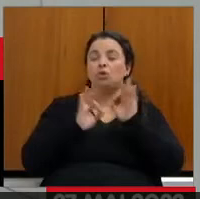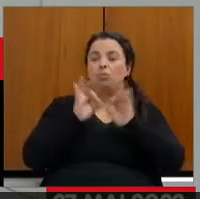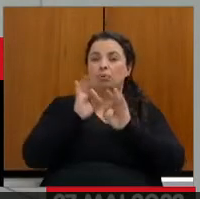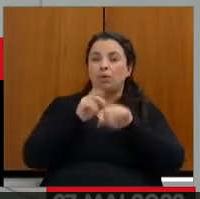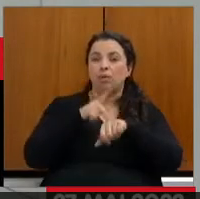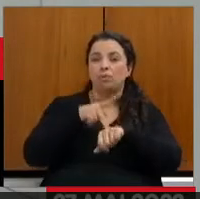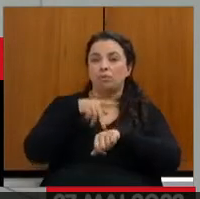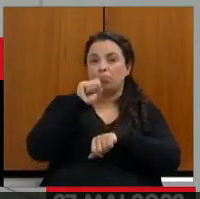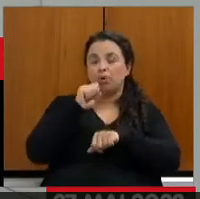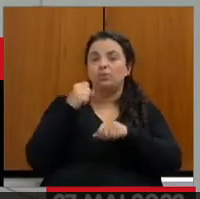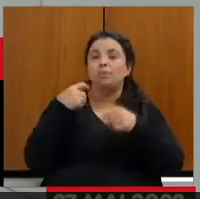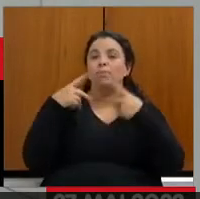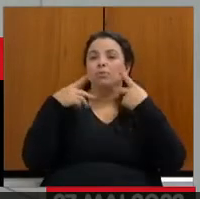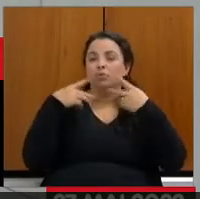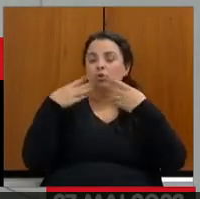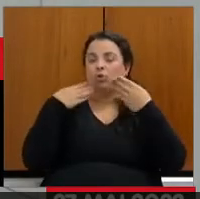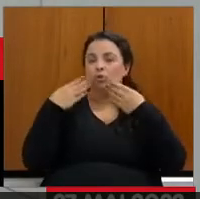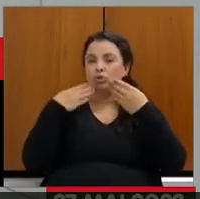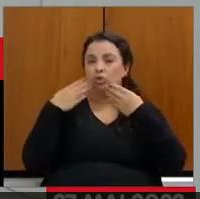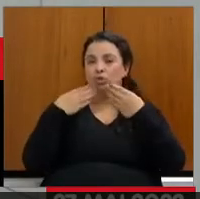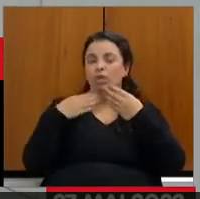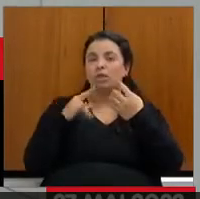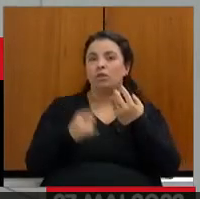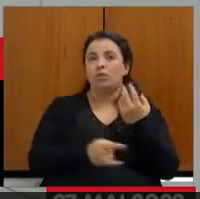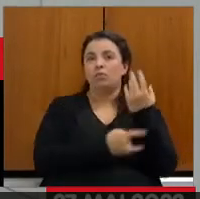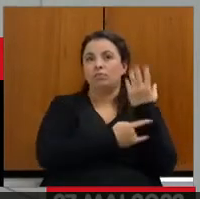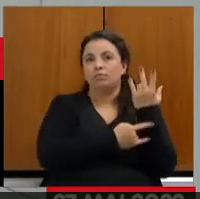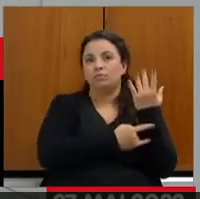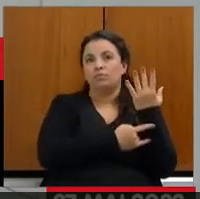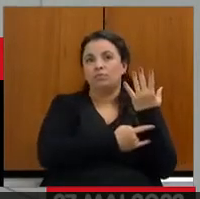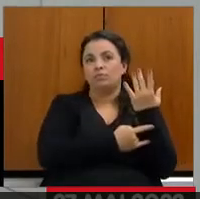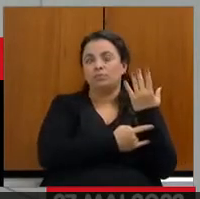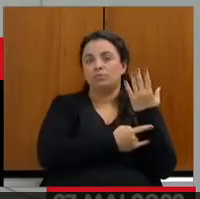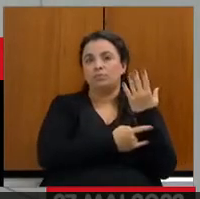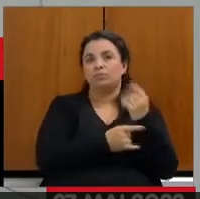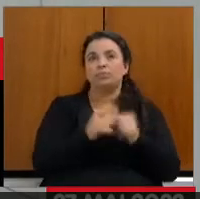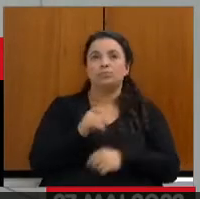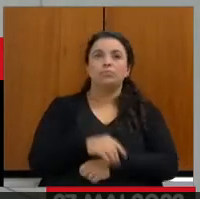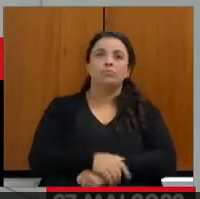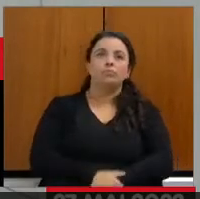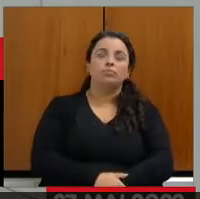da Universidade Federal de Minas Gerais E aí